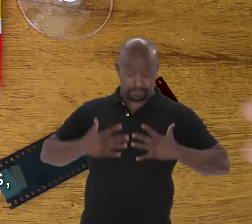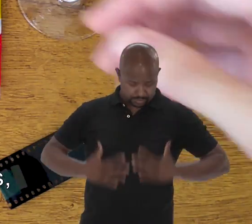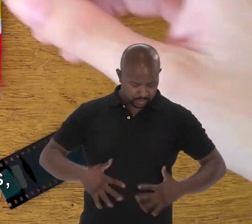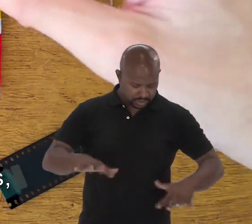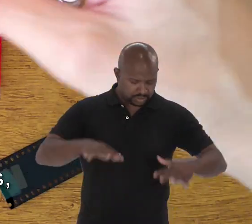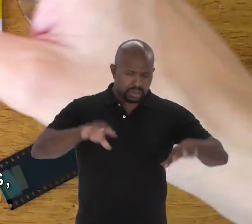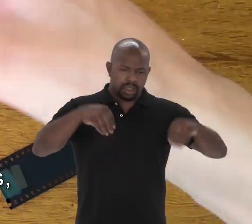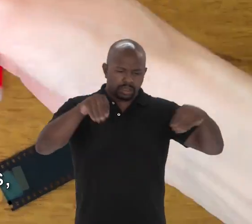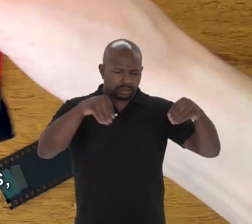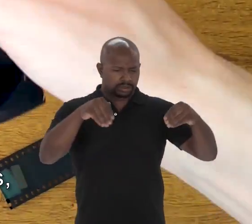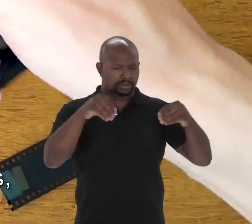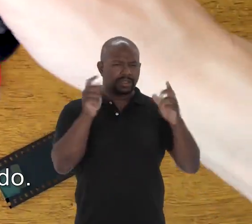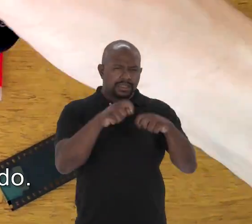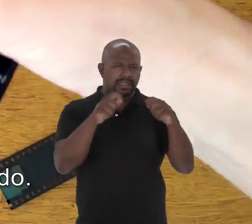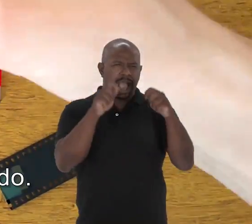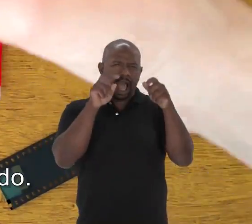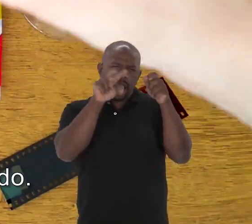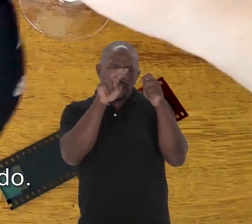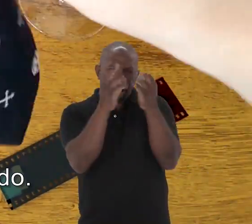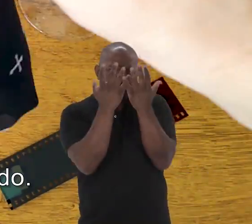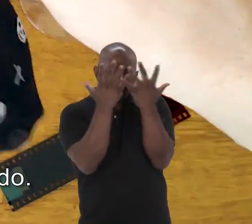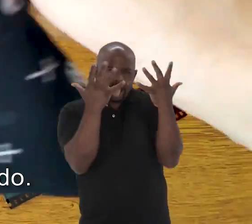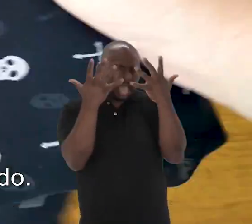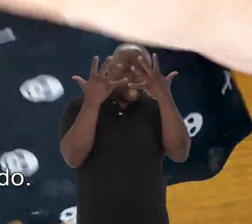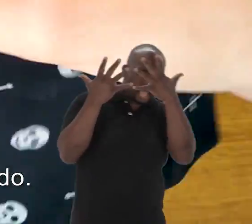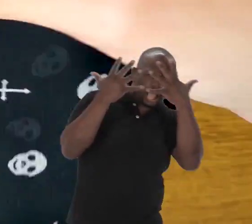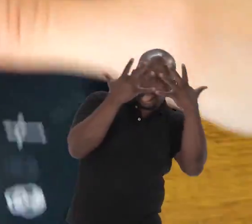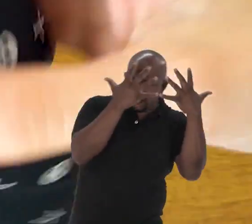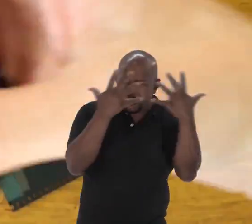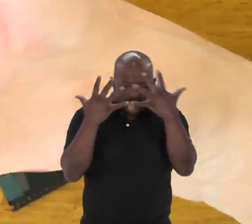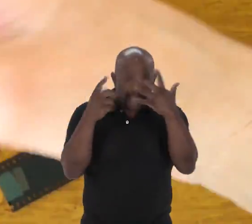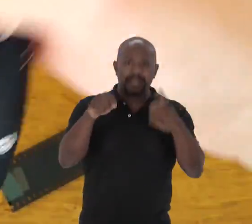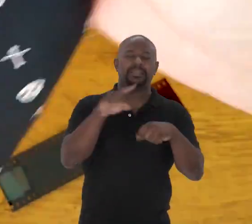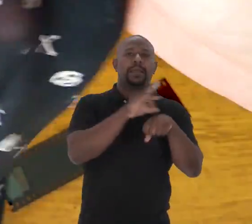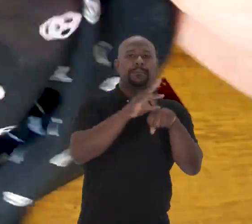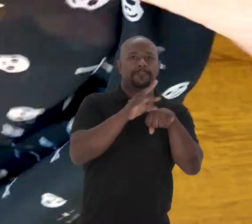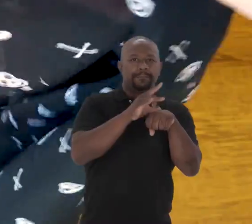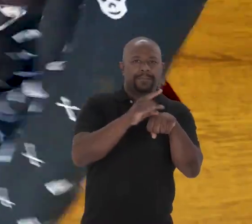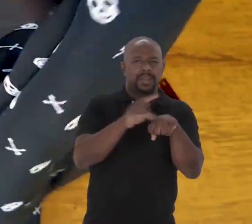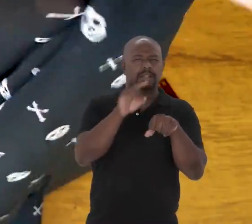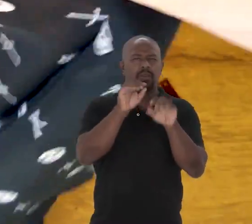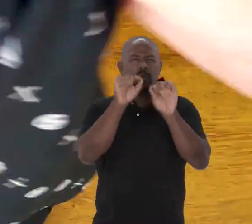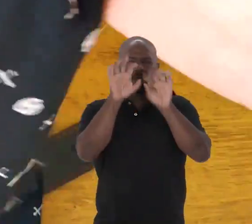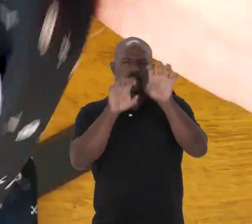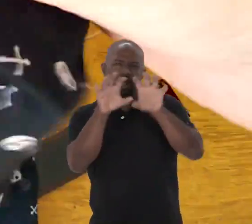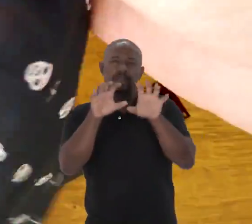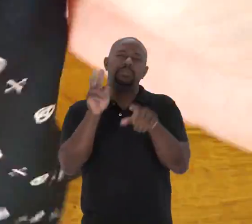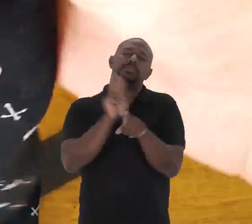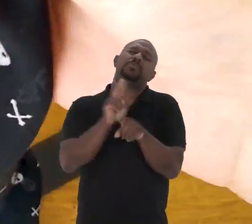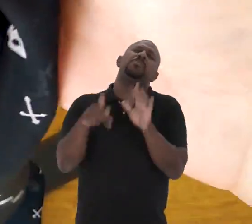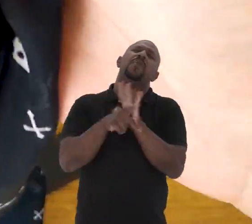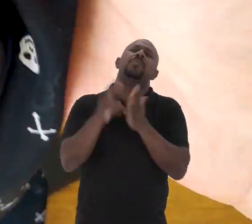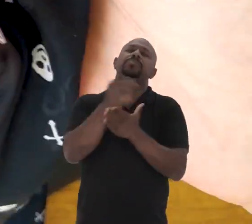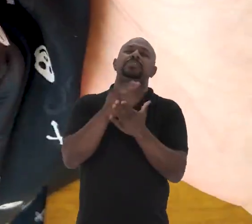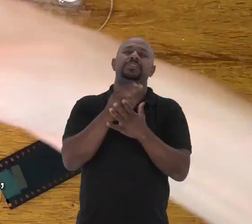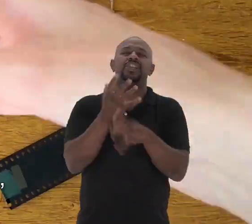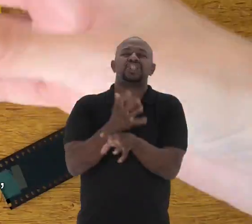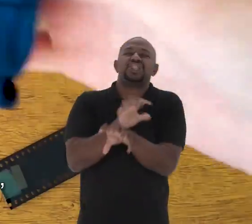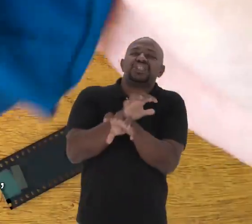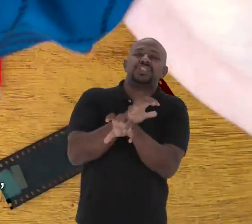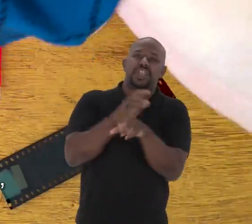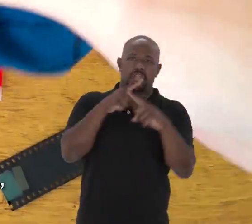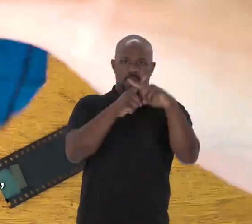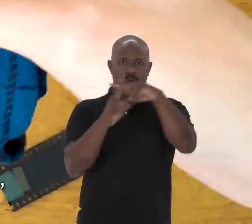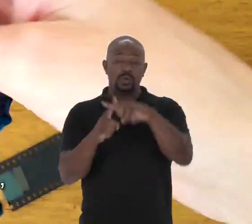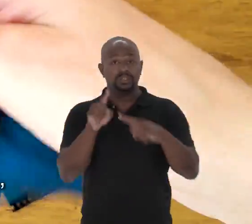blusas. Elas são de tecidos translúcidos. Manuseia. A gente consegue ver do outro lado. Essa é preta, com motivos de caveirinhas e cruzes.